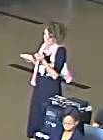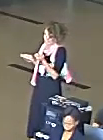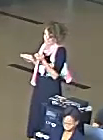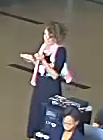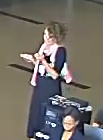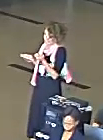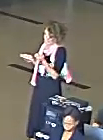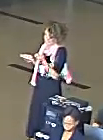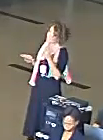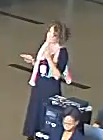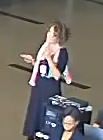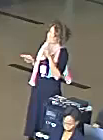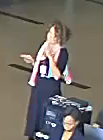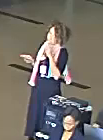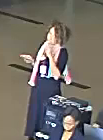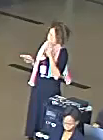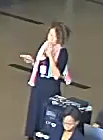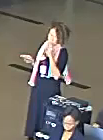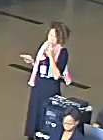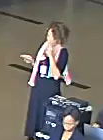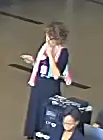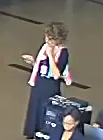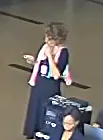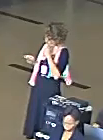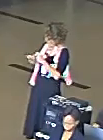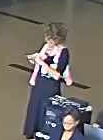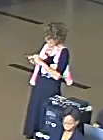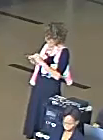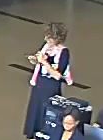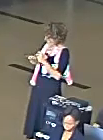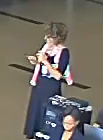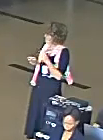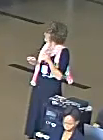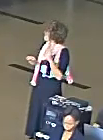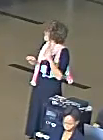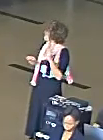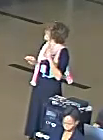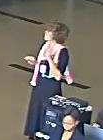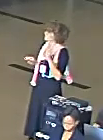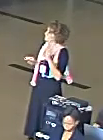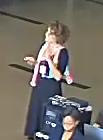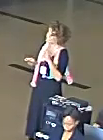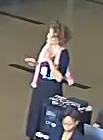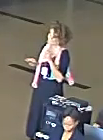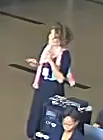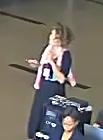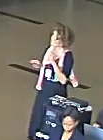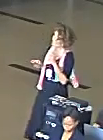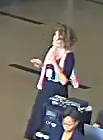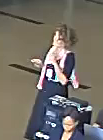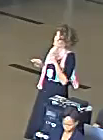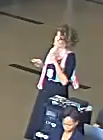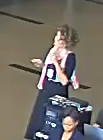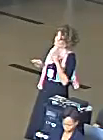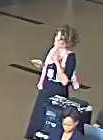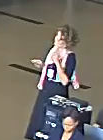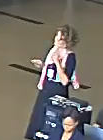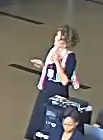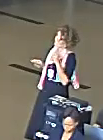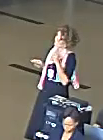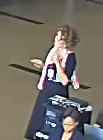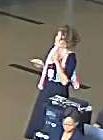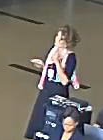mas no momento em que eu entrei com ação contra a empresa eu ainda me deixou mais estarrecida no dia da IJ que é audiência de instrução de